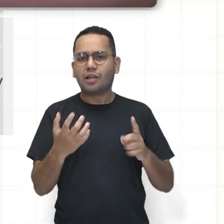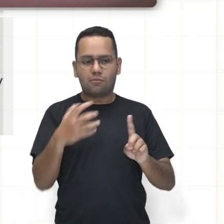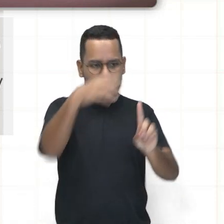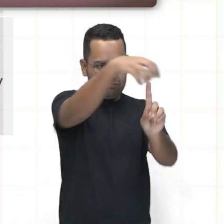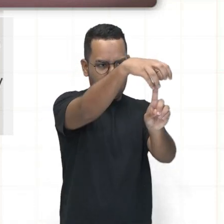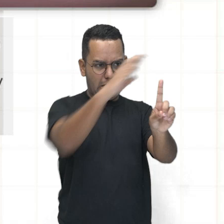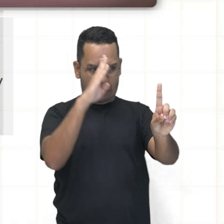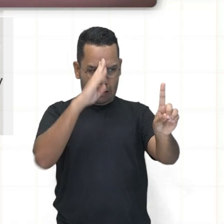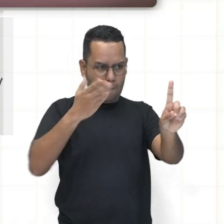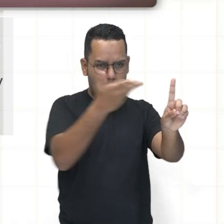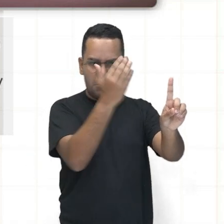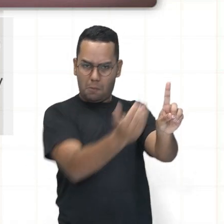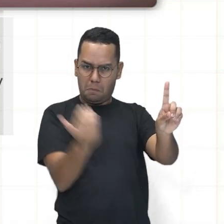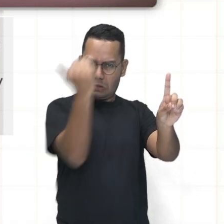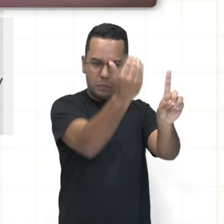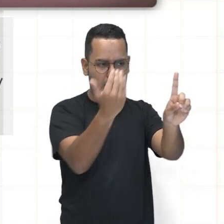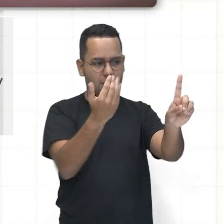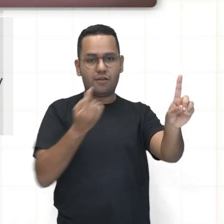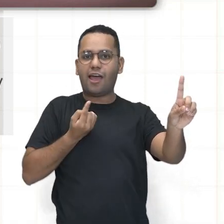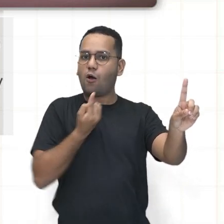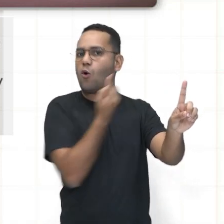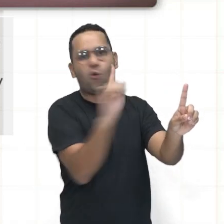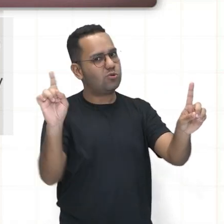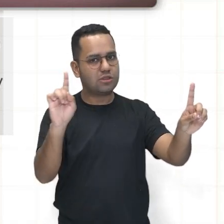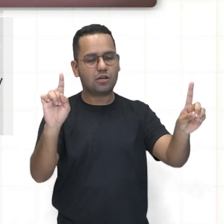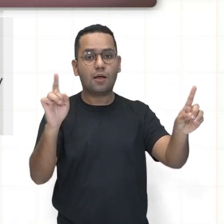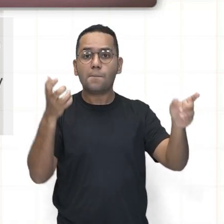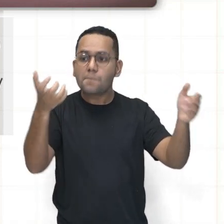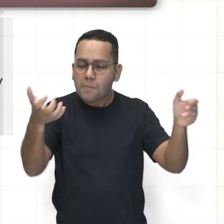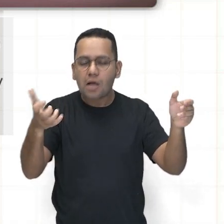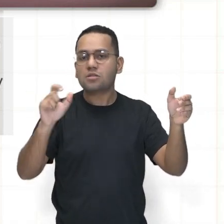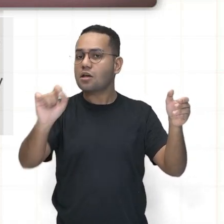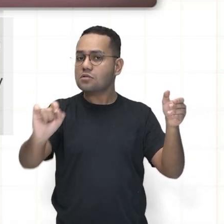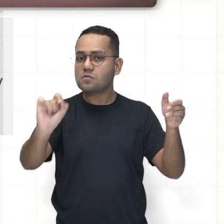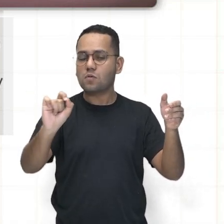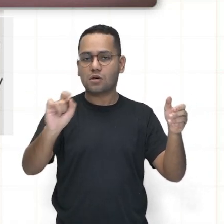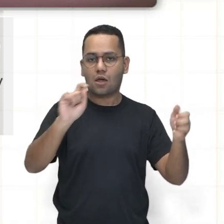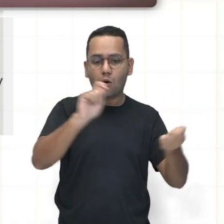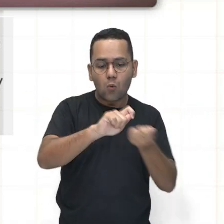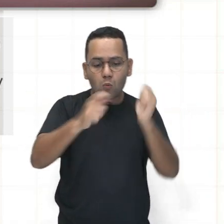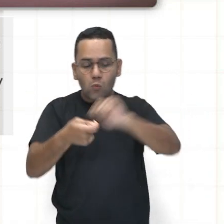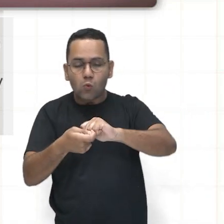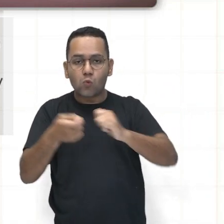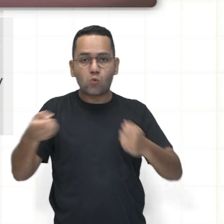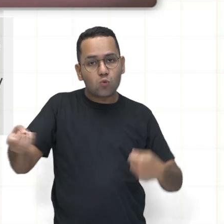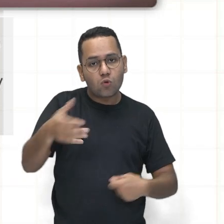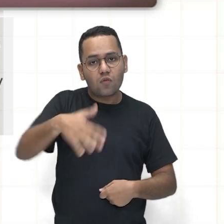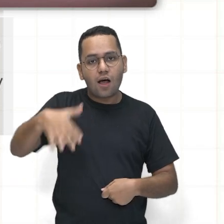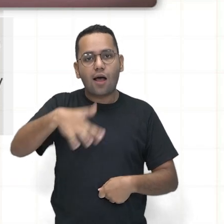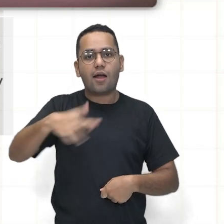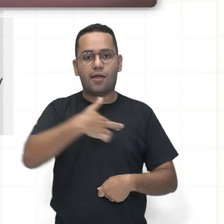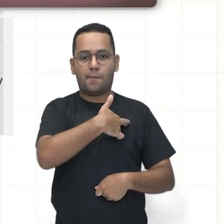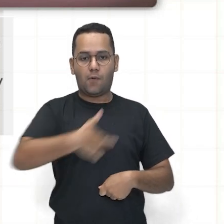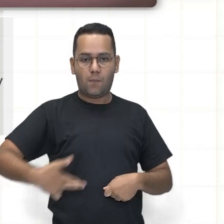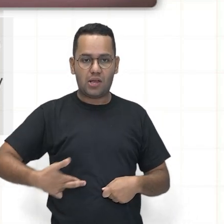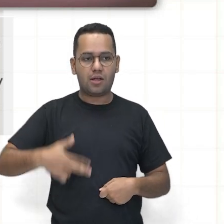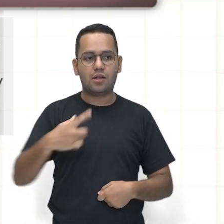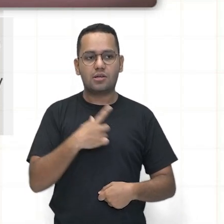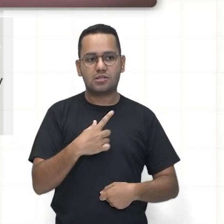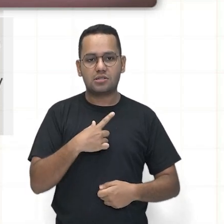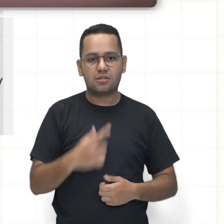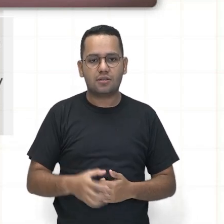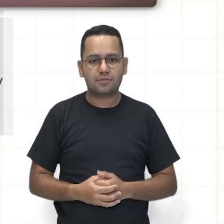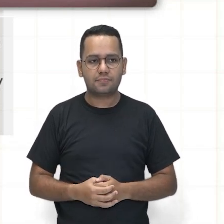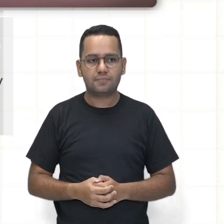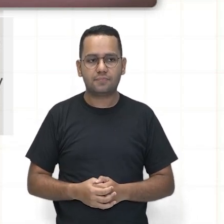exigia um modelo federalista, que desse autonomia às províncias no Brasil. Professor, o